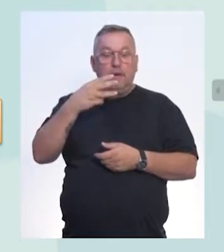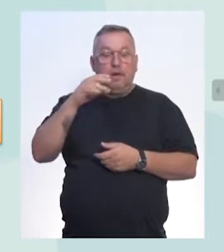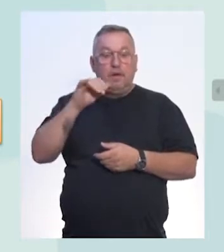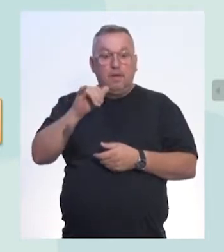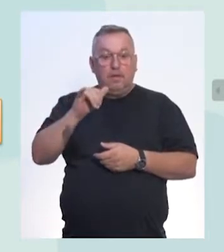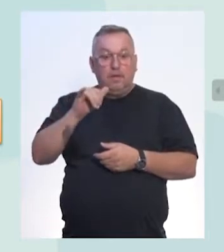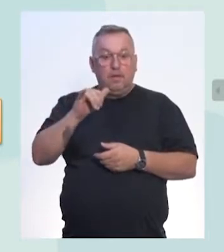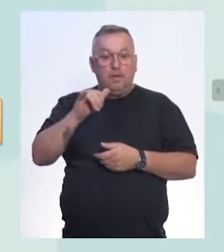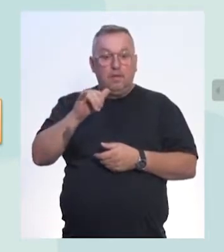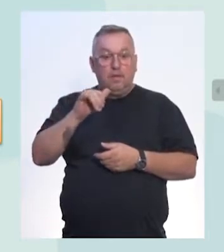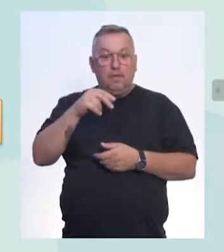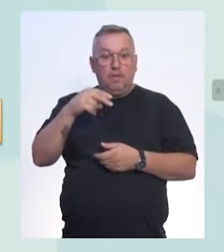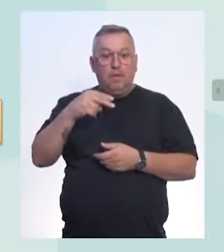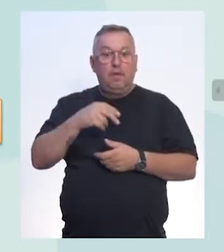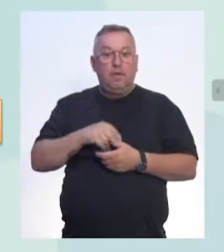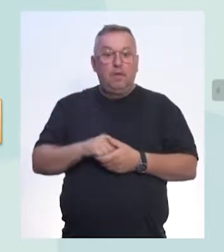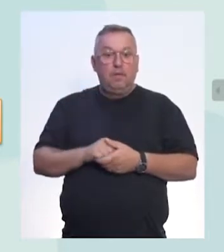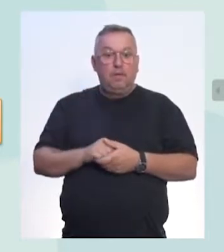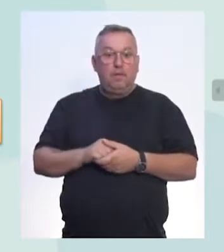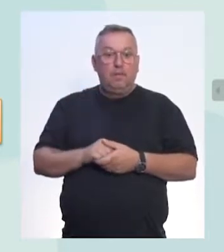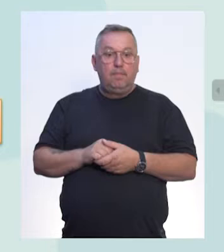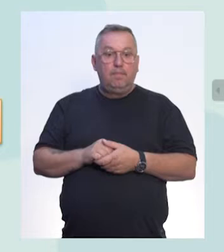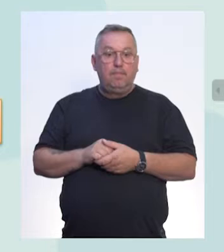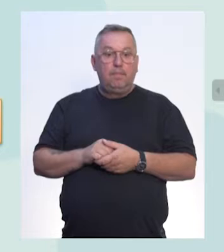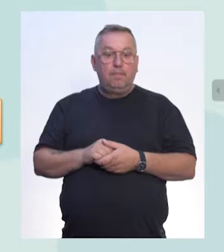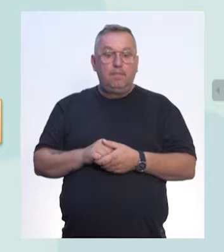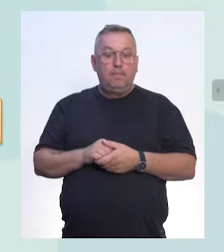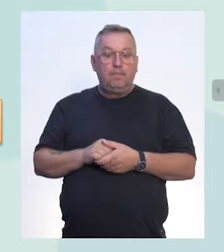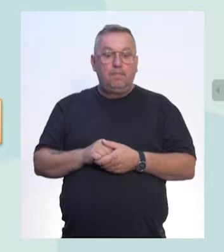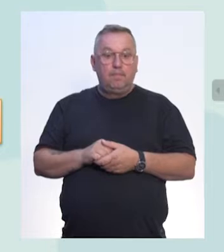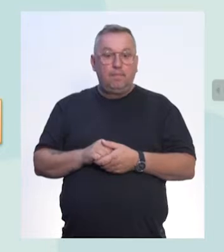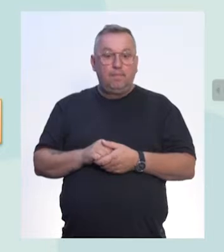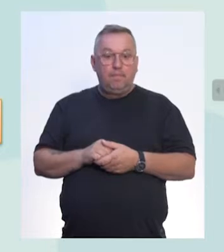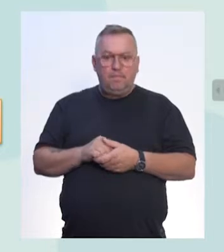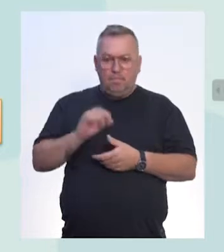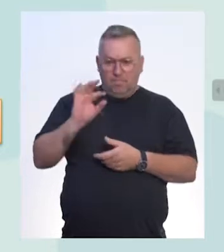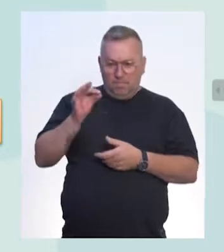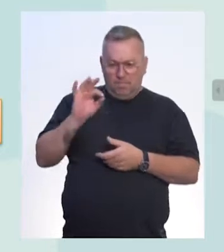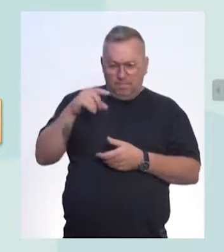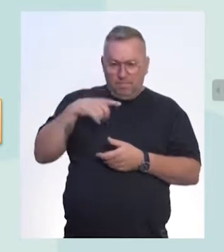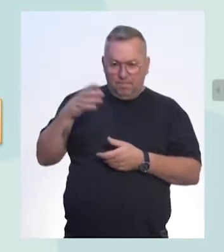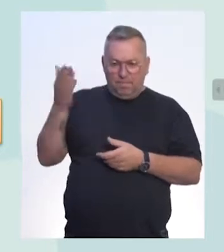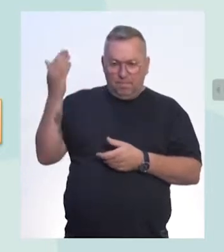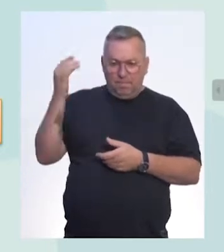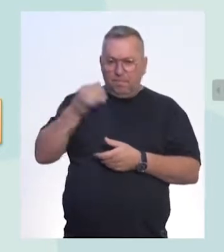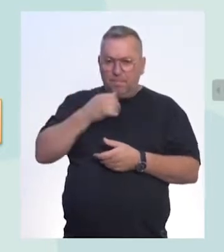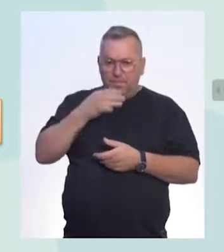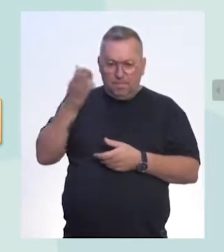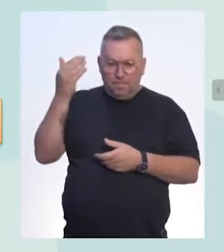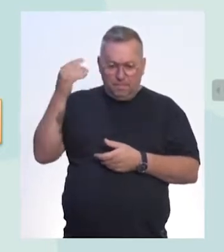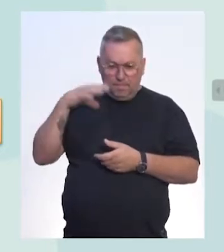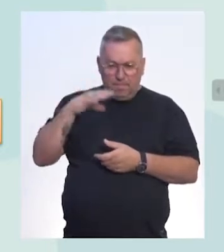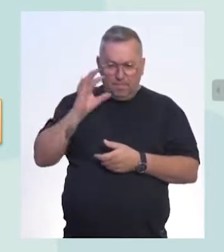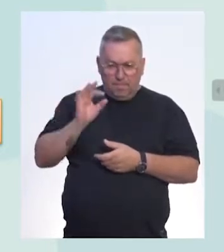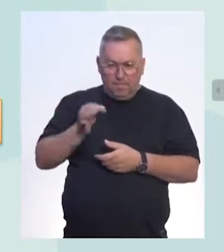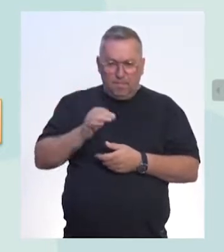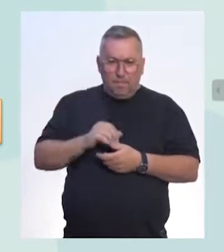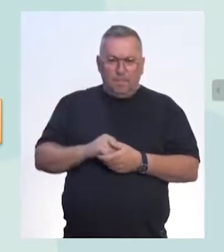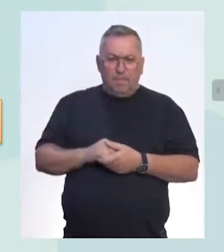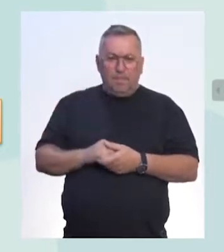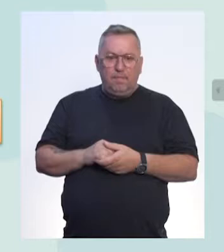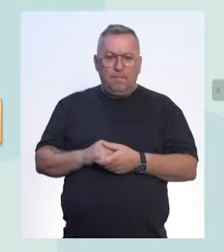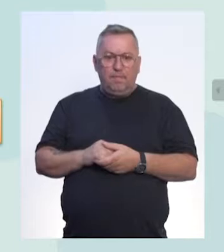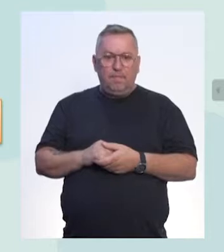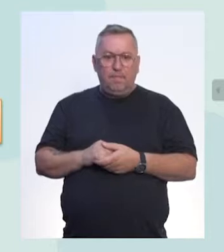3y igual a 75. Não era isso? No exemplo da proteína. Sim, isso mesmo. Correto?